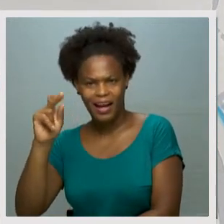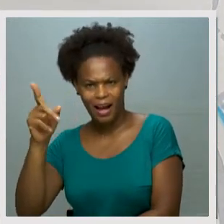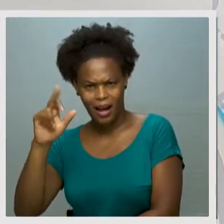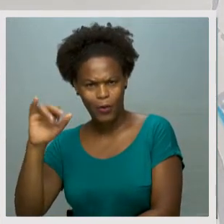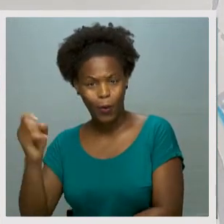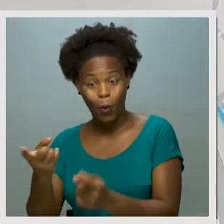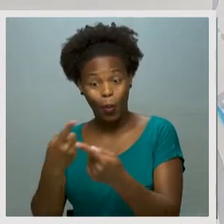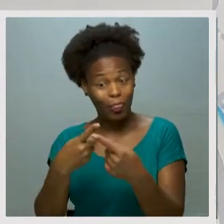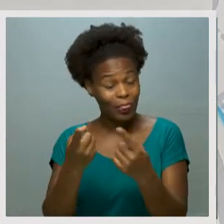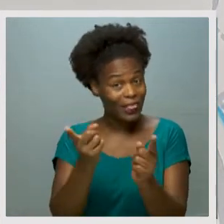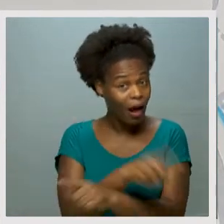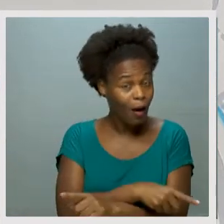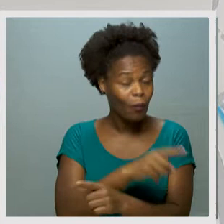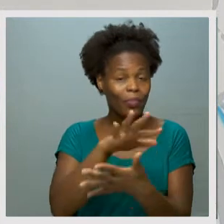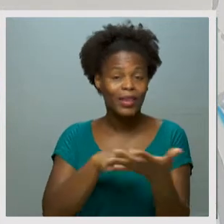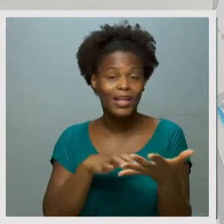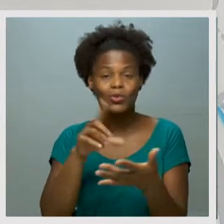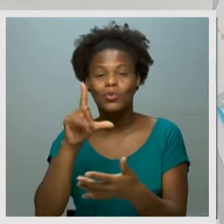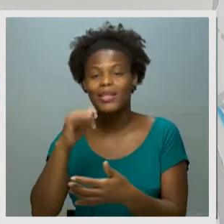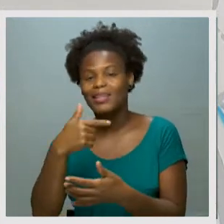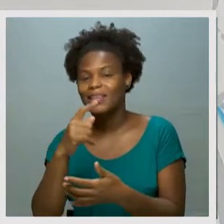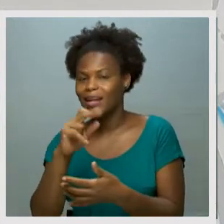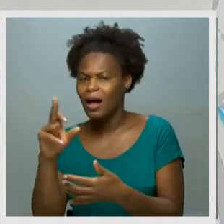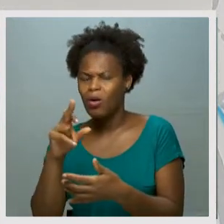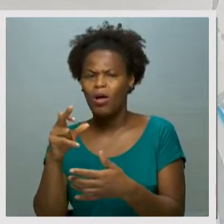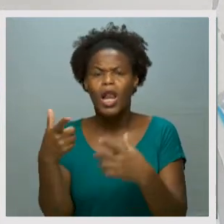diferente, em termos de conteúdo também